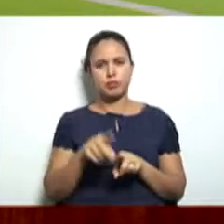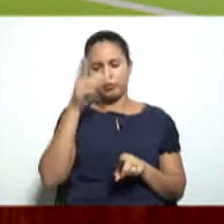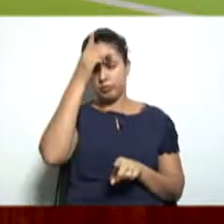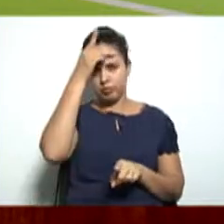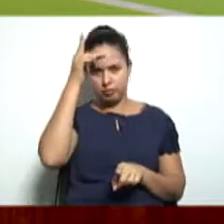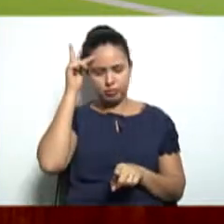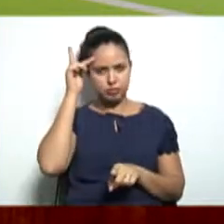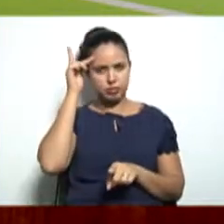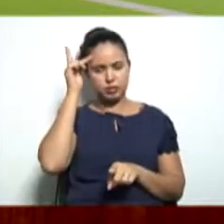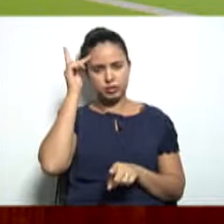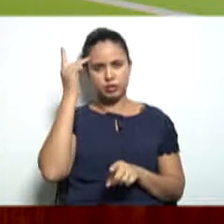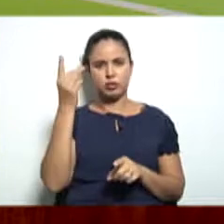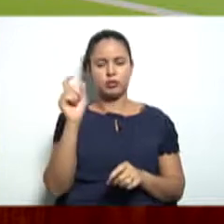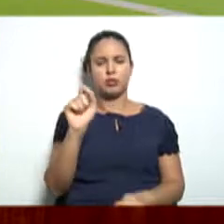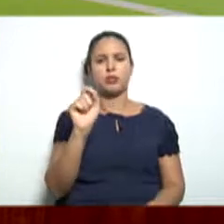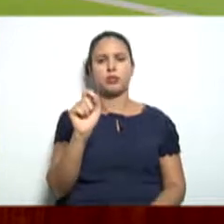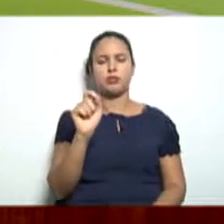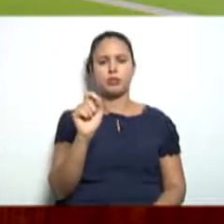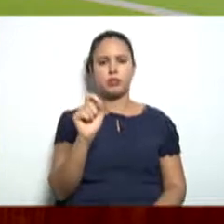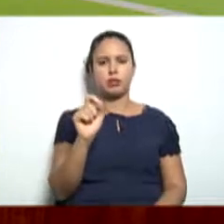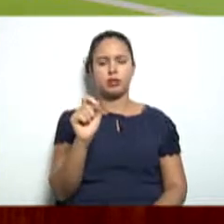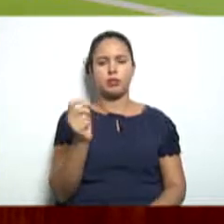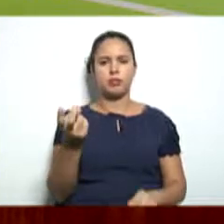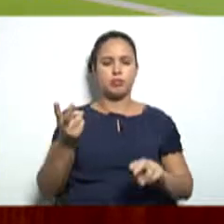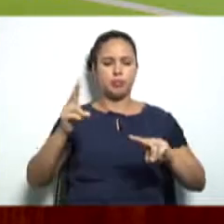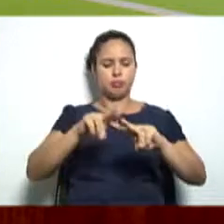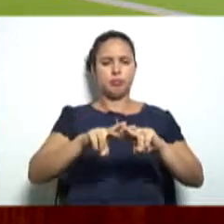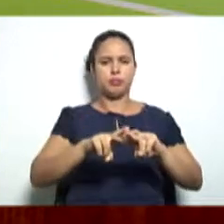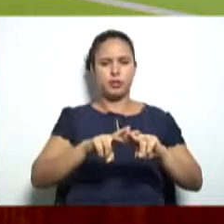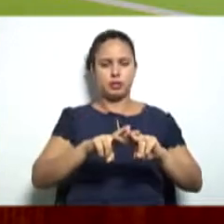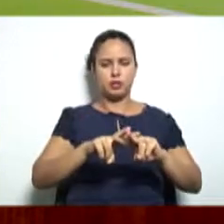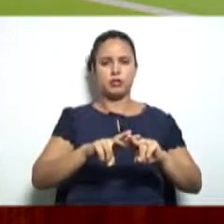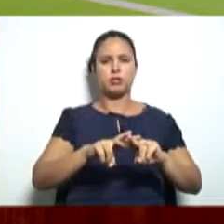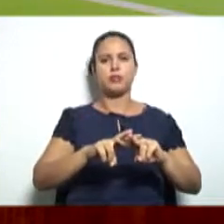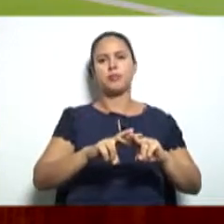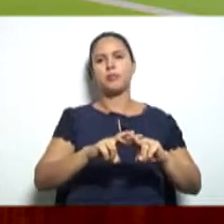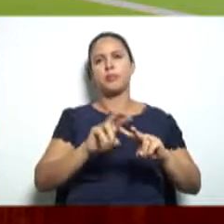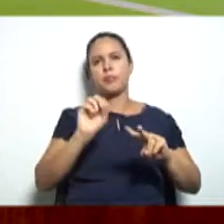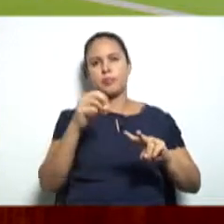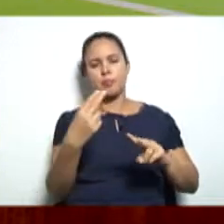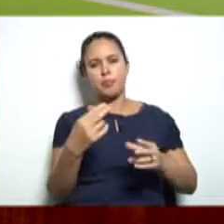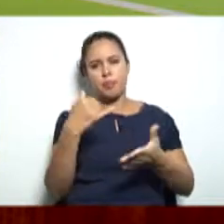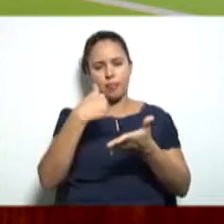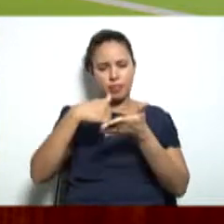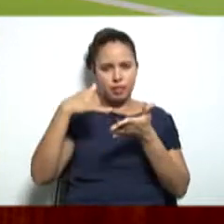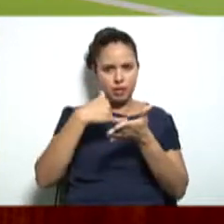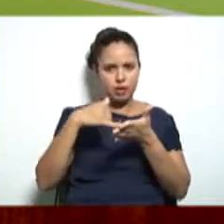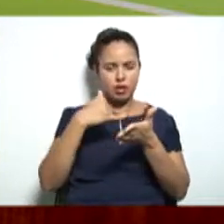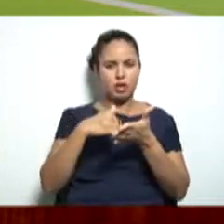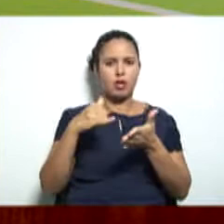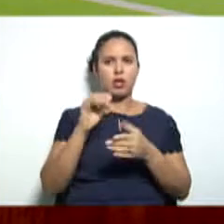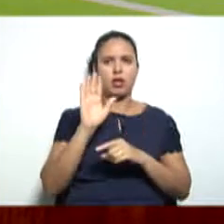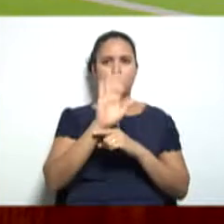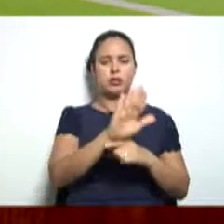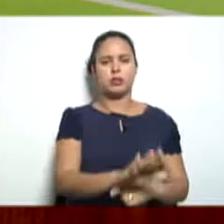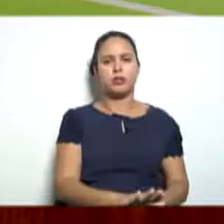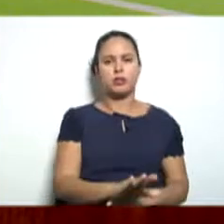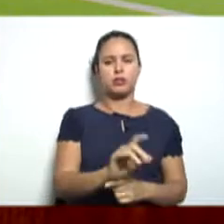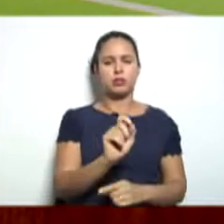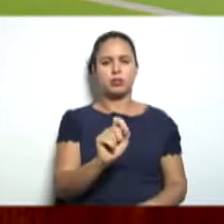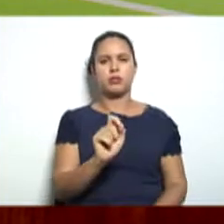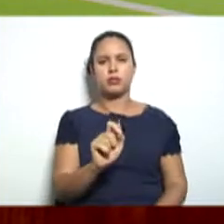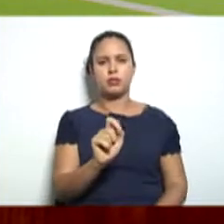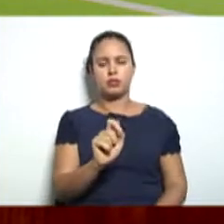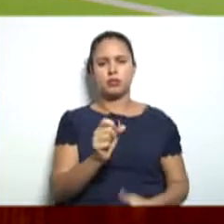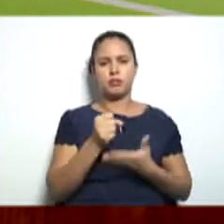pessoas que deixaram o sistema prisional, pessoas dependentes químicos, ajudando a reintroduzir essas pessoas